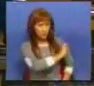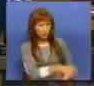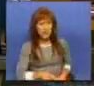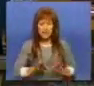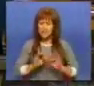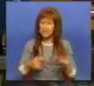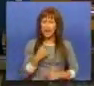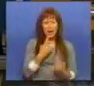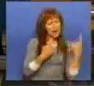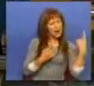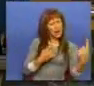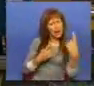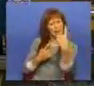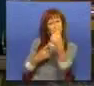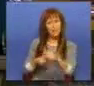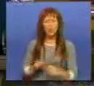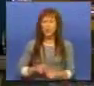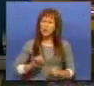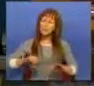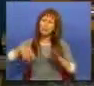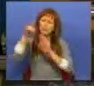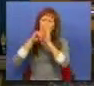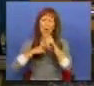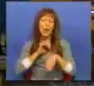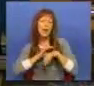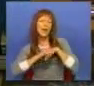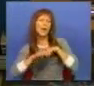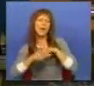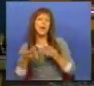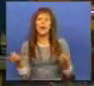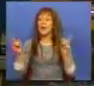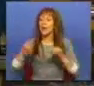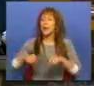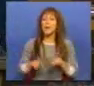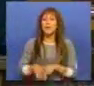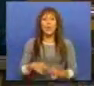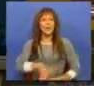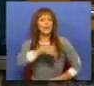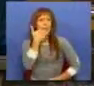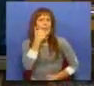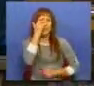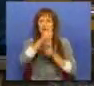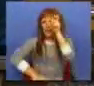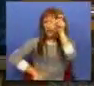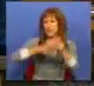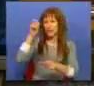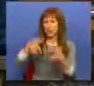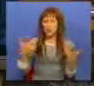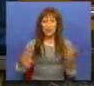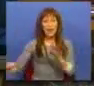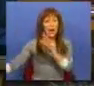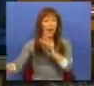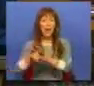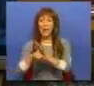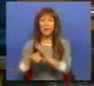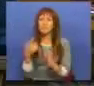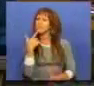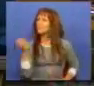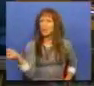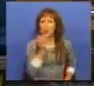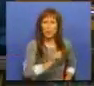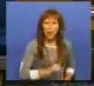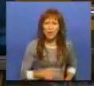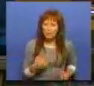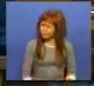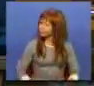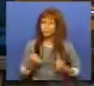como a individualidade, o primado dos afetos e mesmo a felicidade das pessoas. A lei não pode,